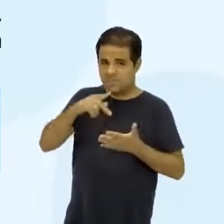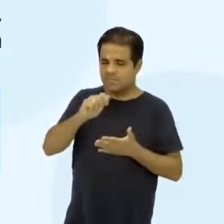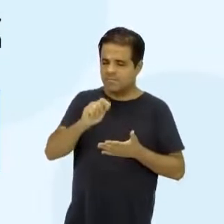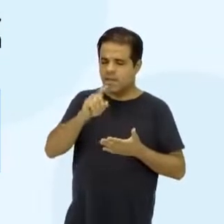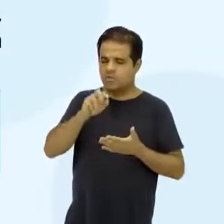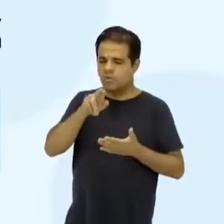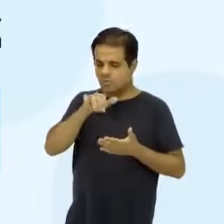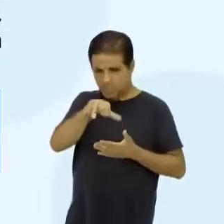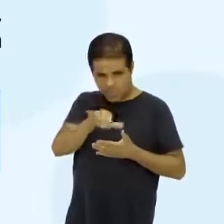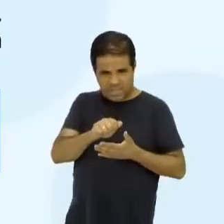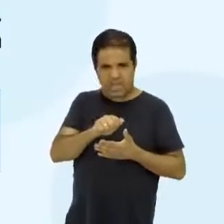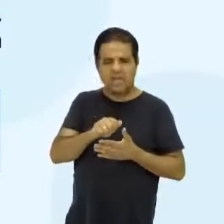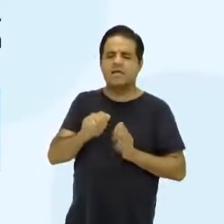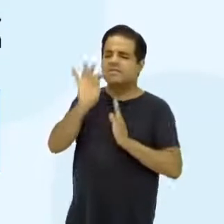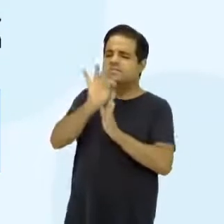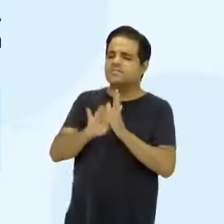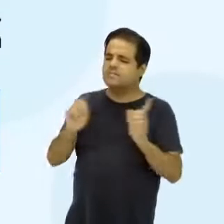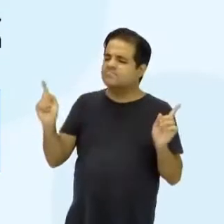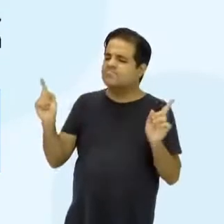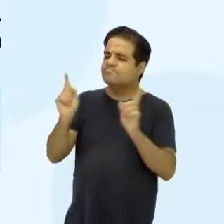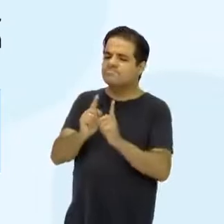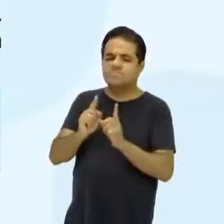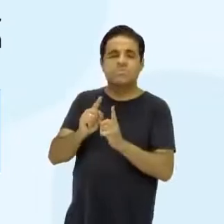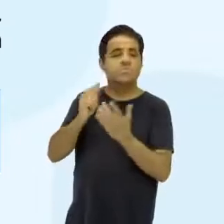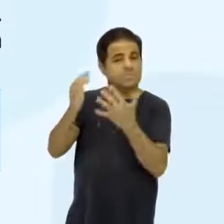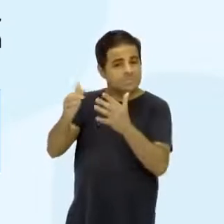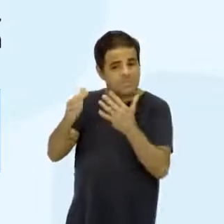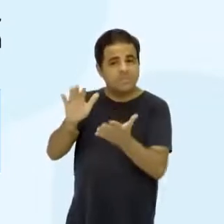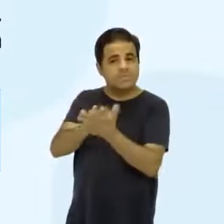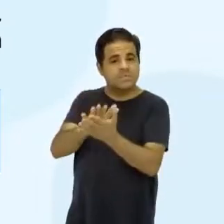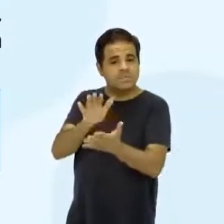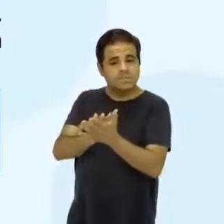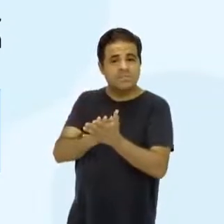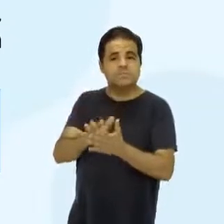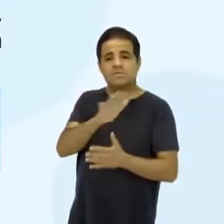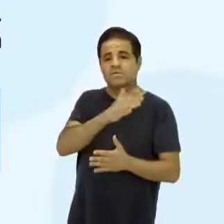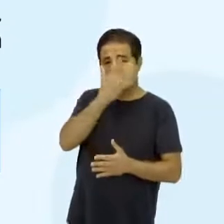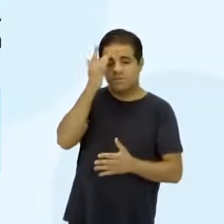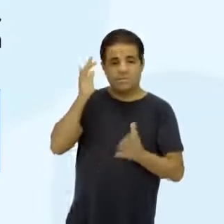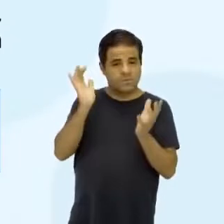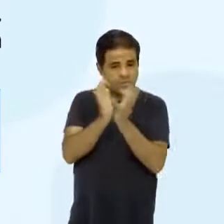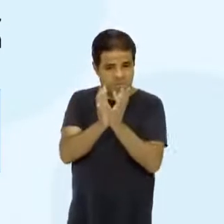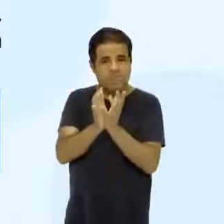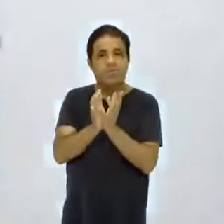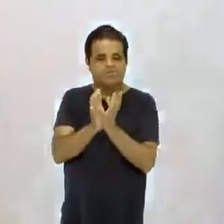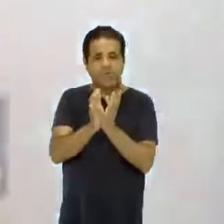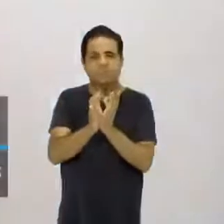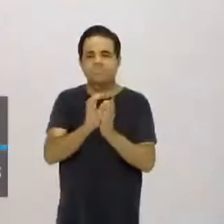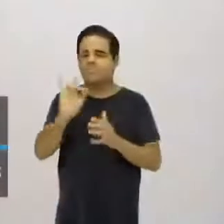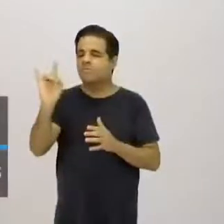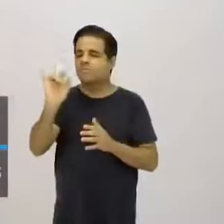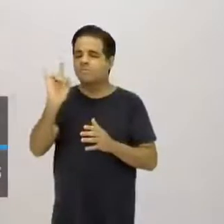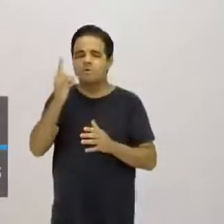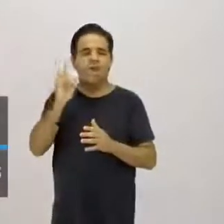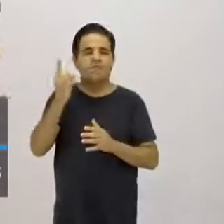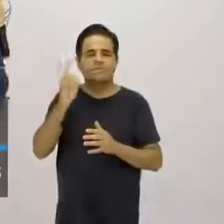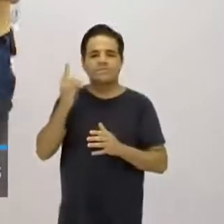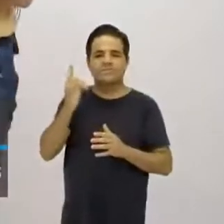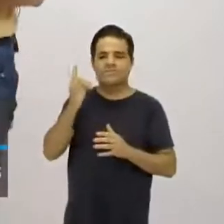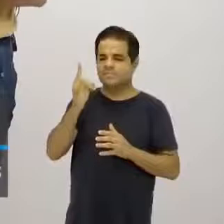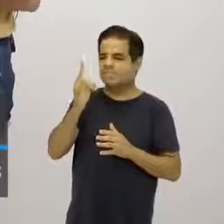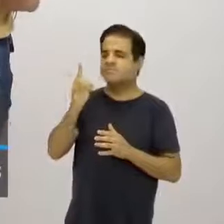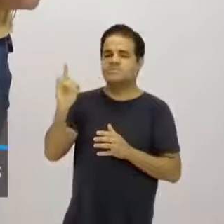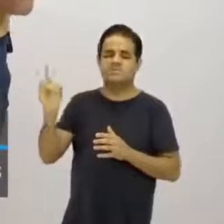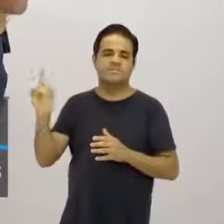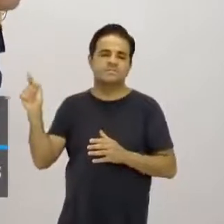literatura, esse trecho aqui, eu estou fazendo uma homenagem aos nossos queridos imigrantes bolivianos, né? Que é